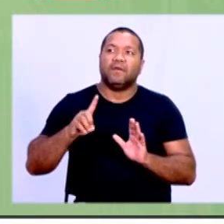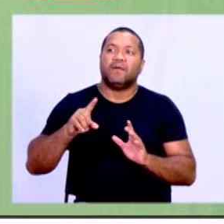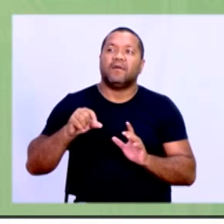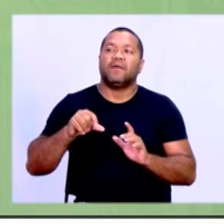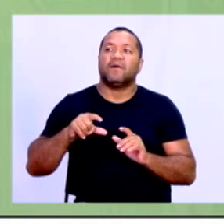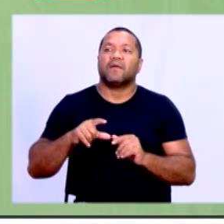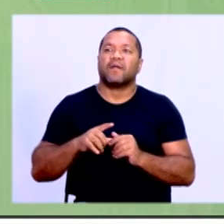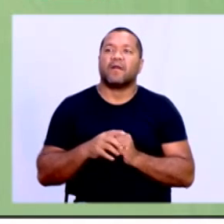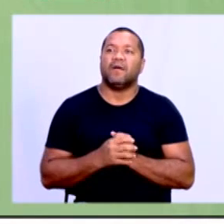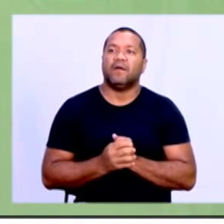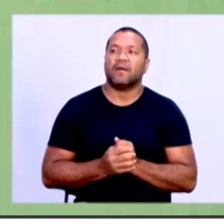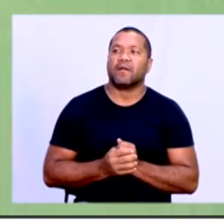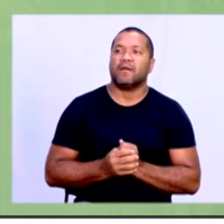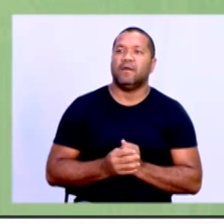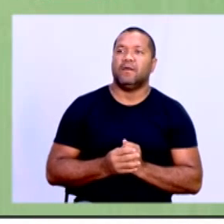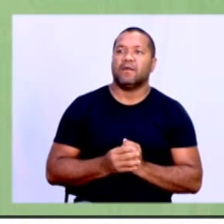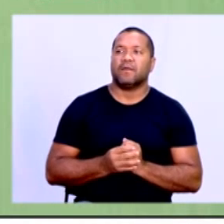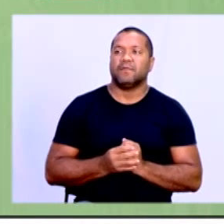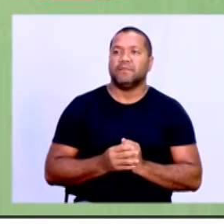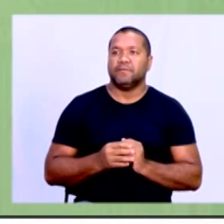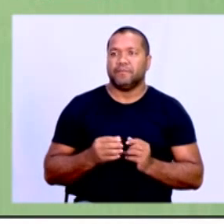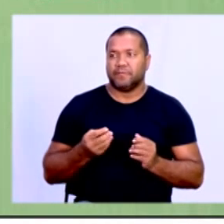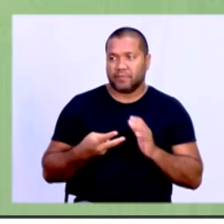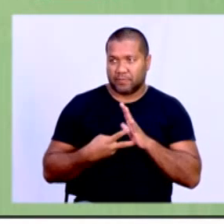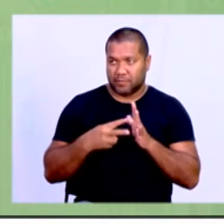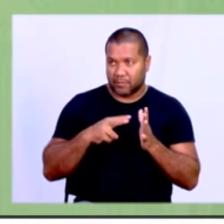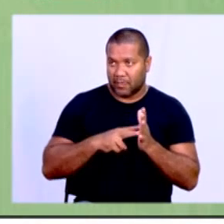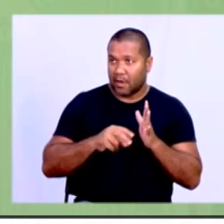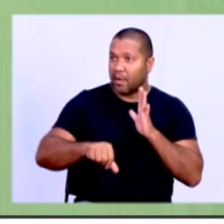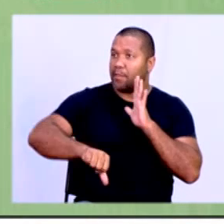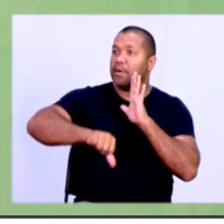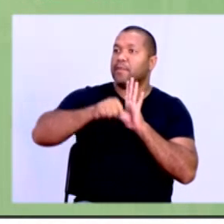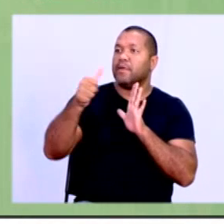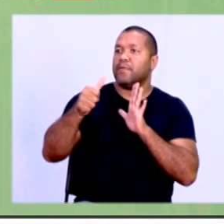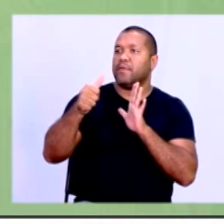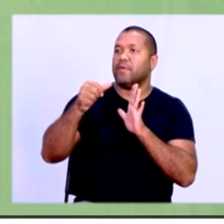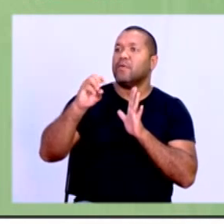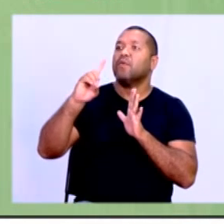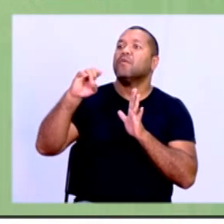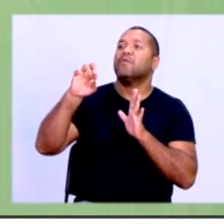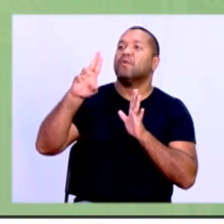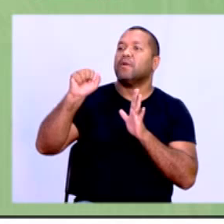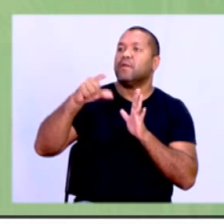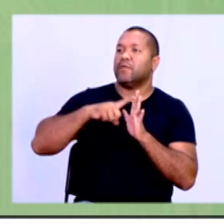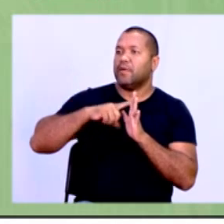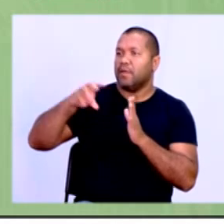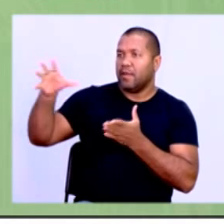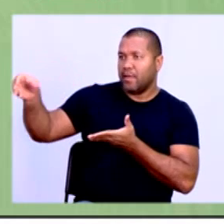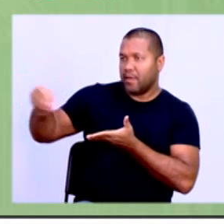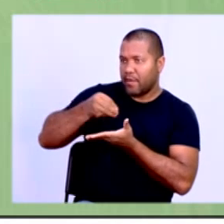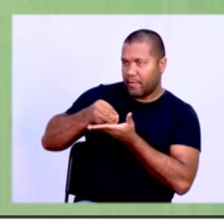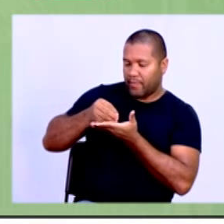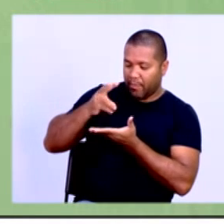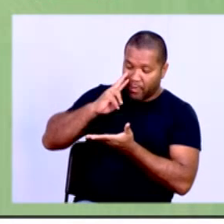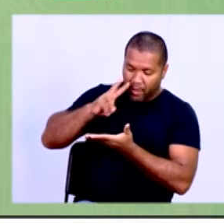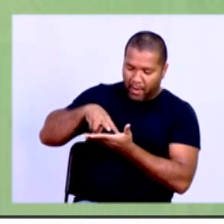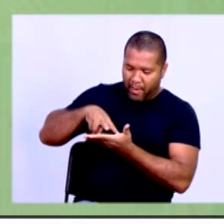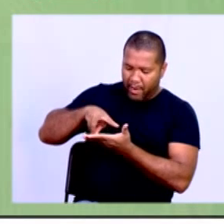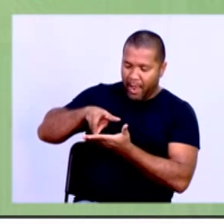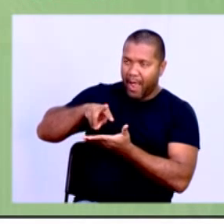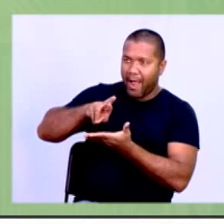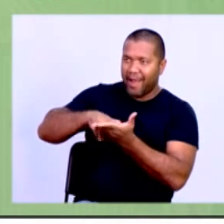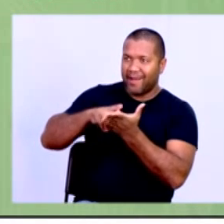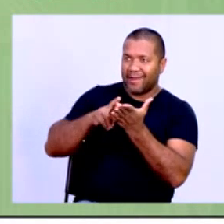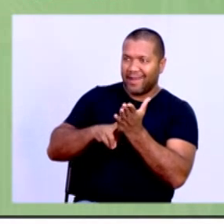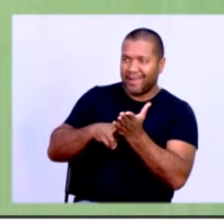à camada de visualização. Quer dizer, no primeiro momento, o controlador ele verifica as regras de